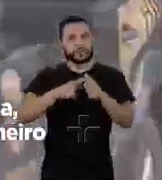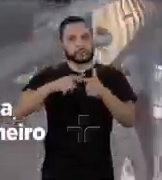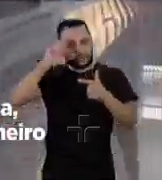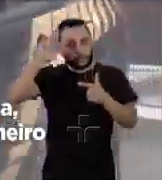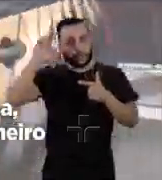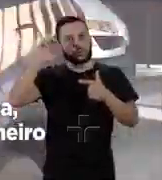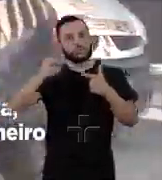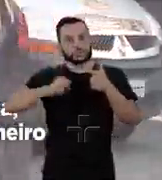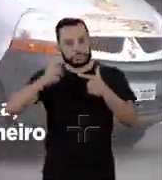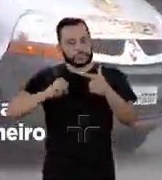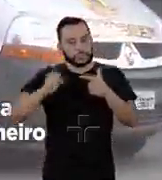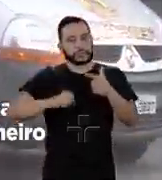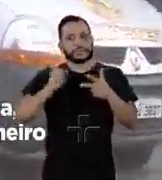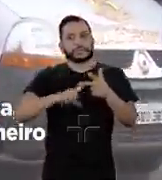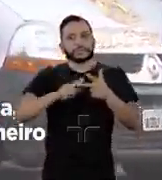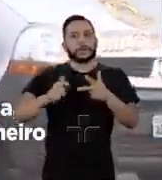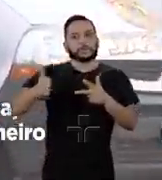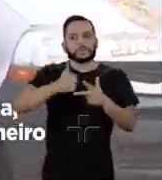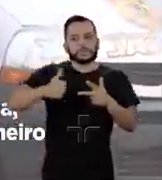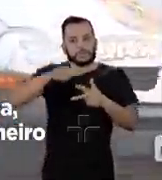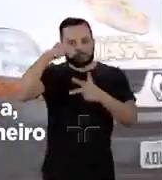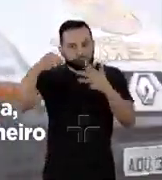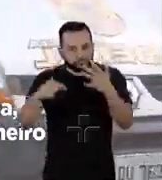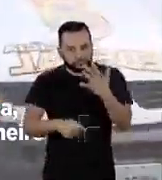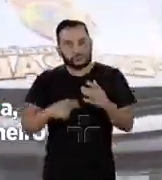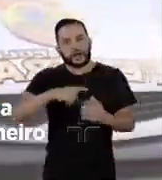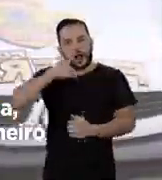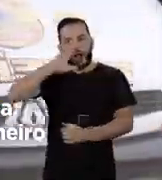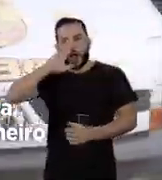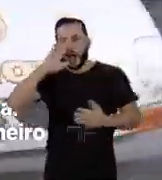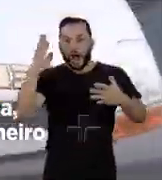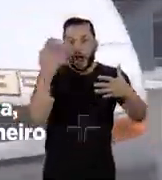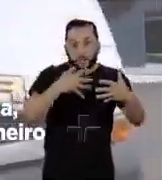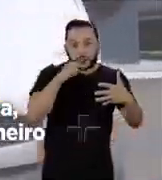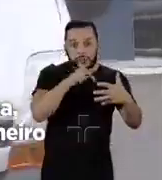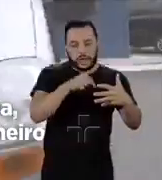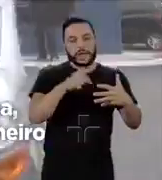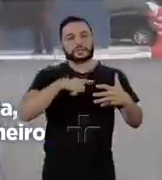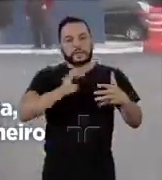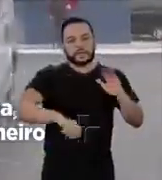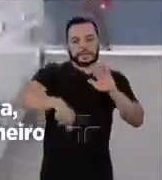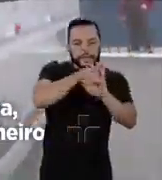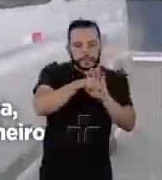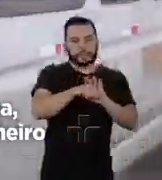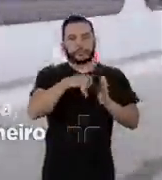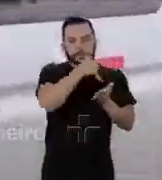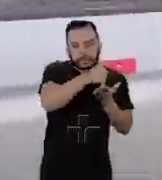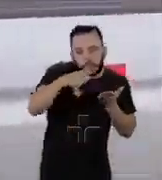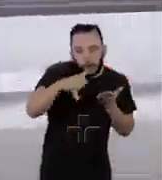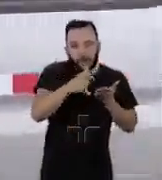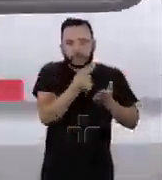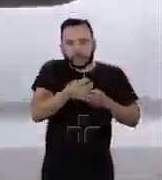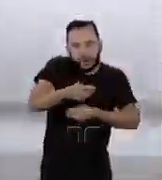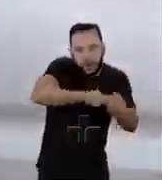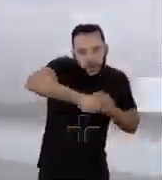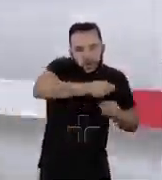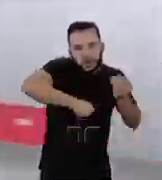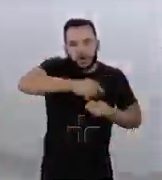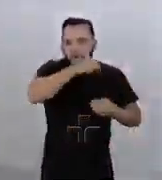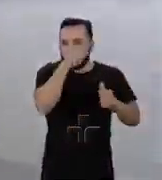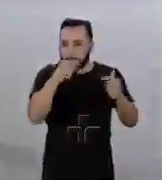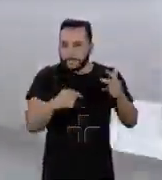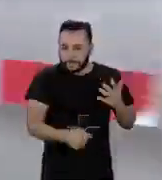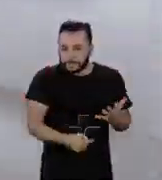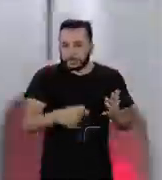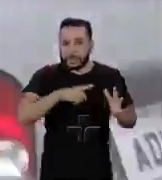liberais foram acusados por crimes de corrupção, formação de organização criminosa, tráfico de drogas e lavagem de dinheiro.